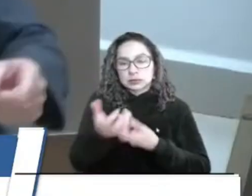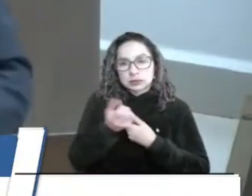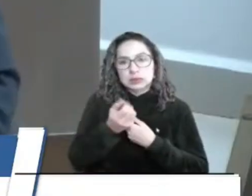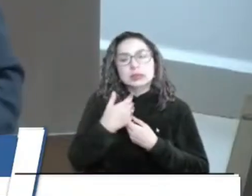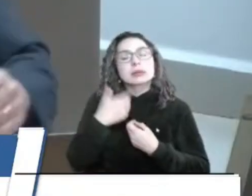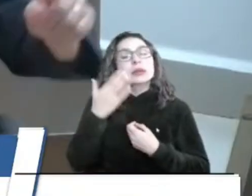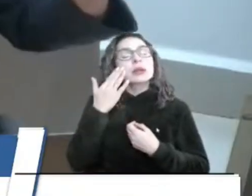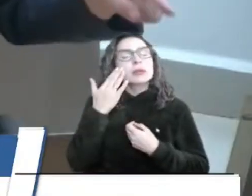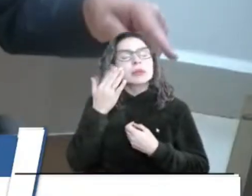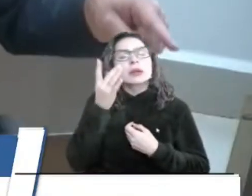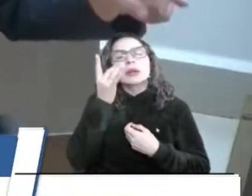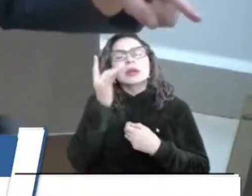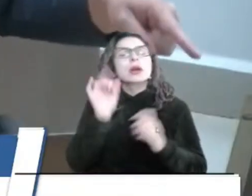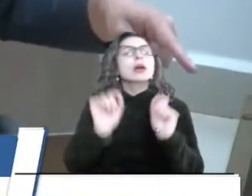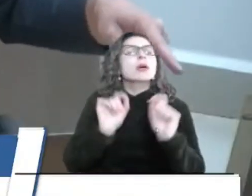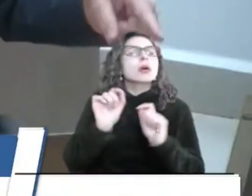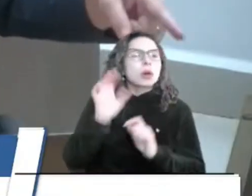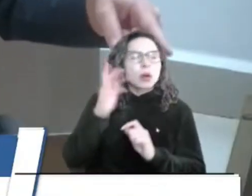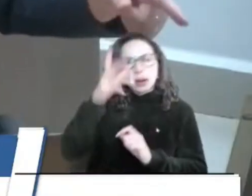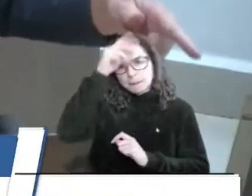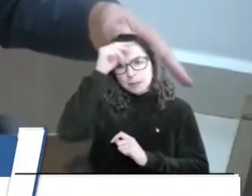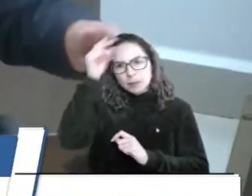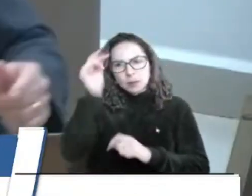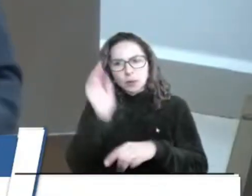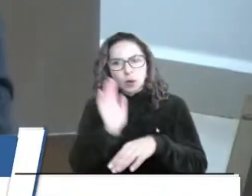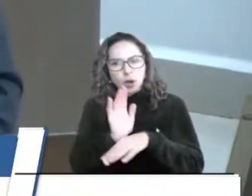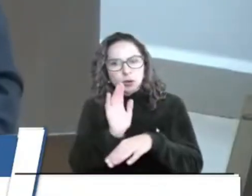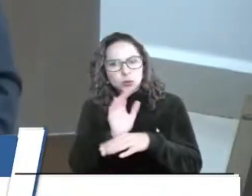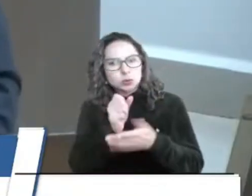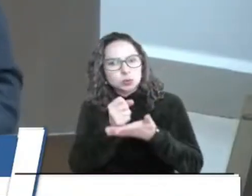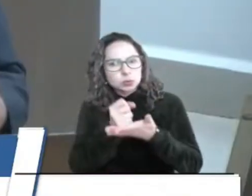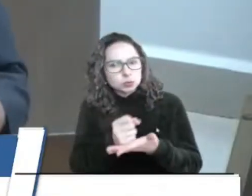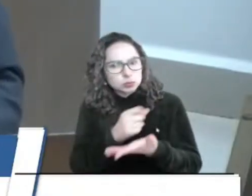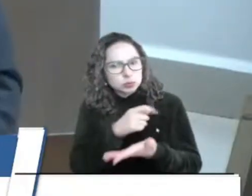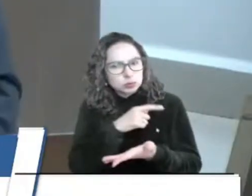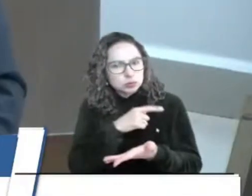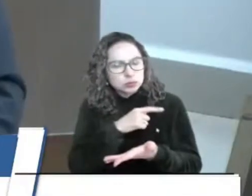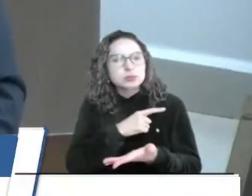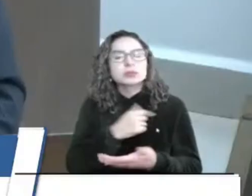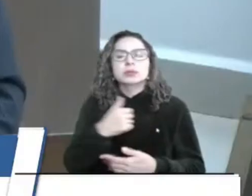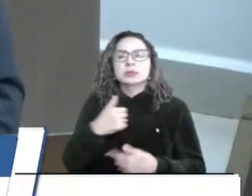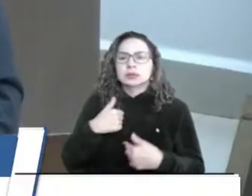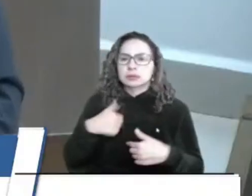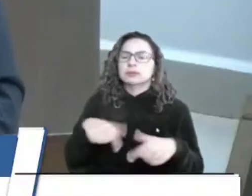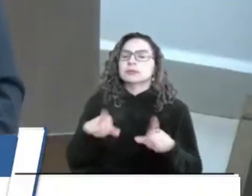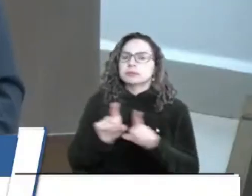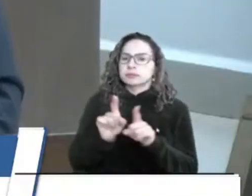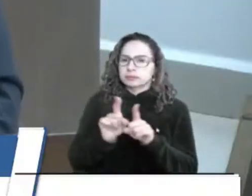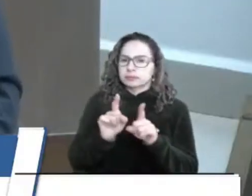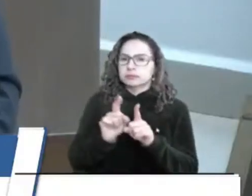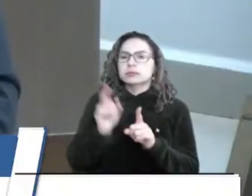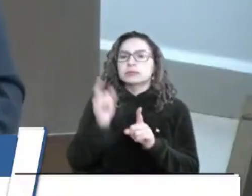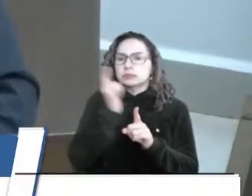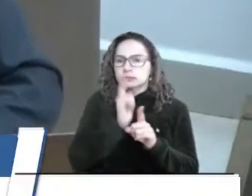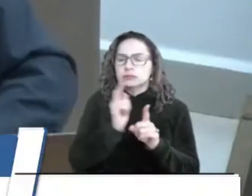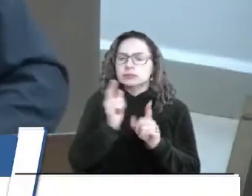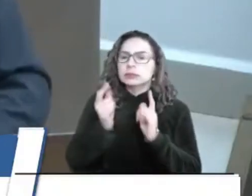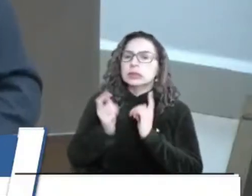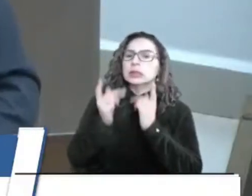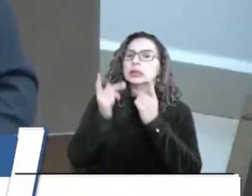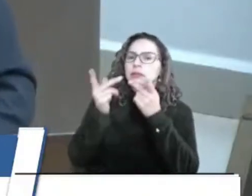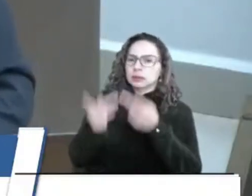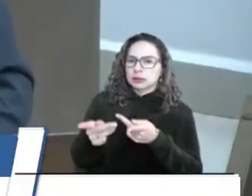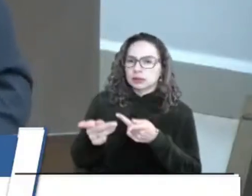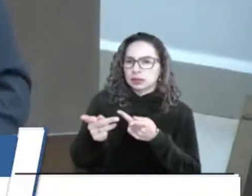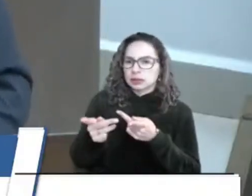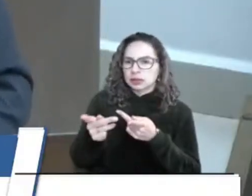estava acontecendo, se a prefeitura está dando o devido amparo. Eu tive também a oportunidade de visitar